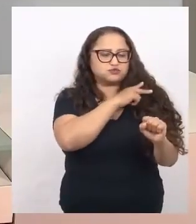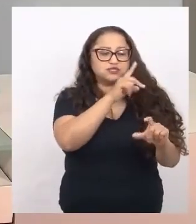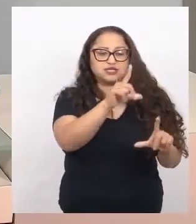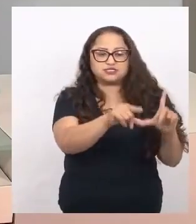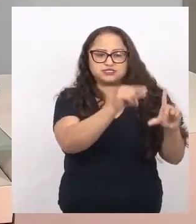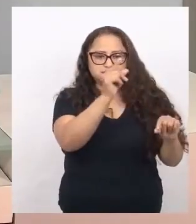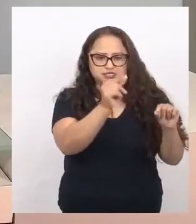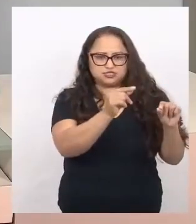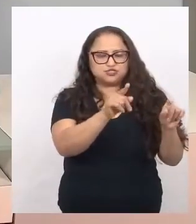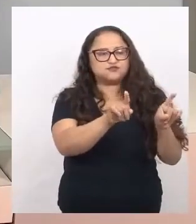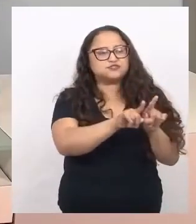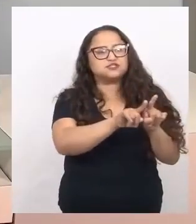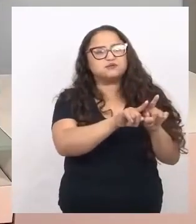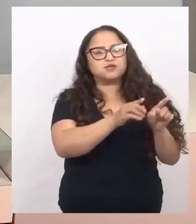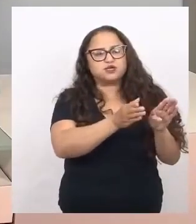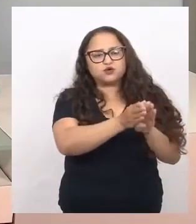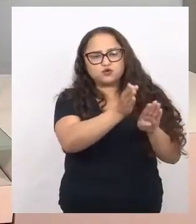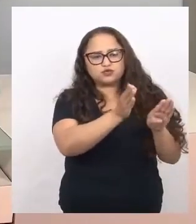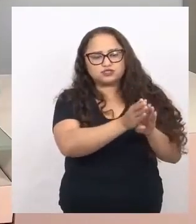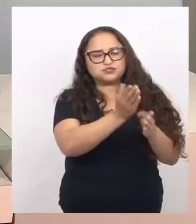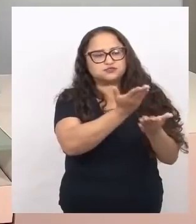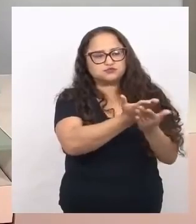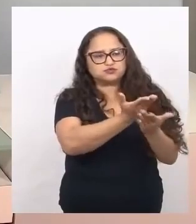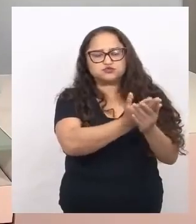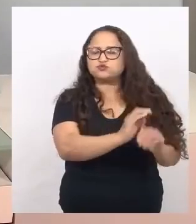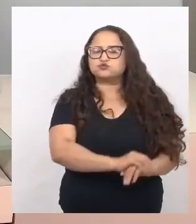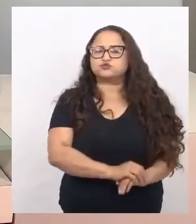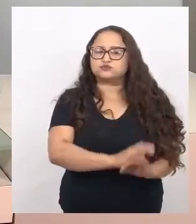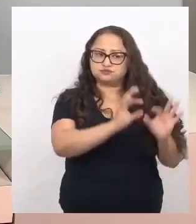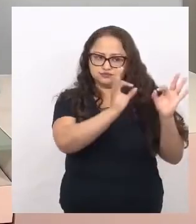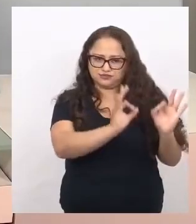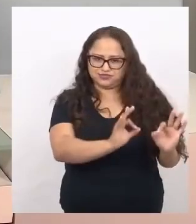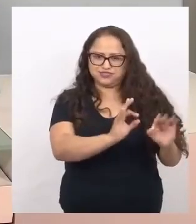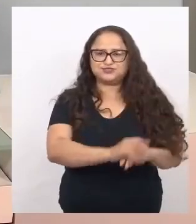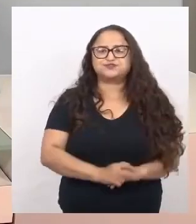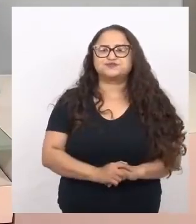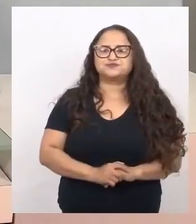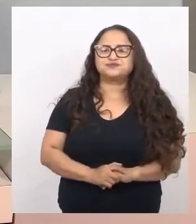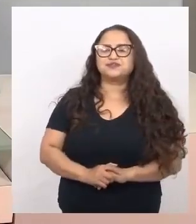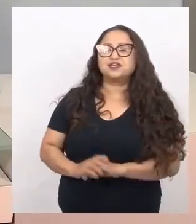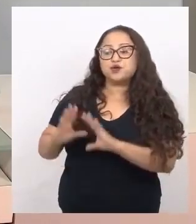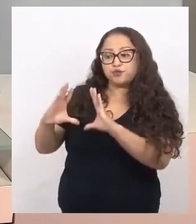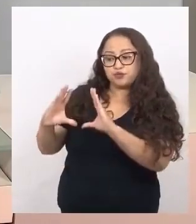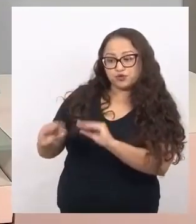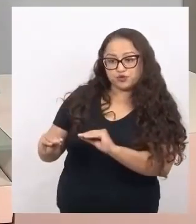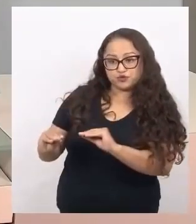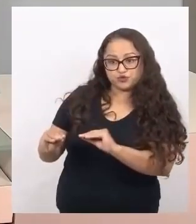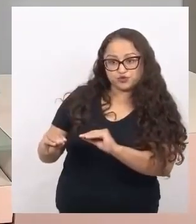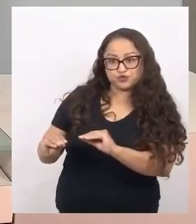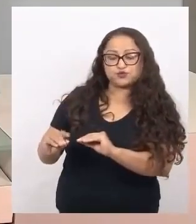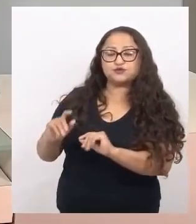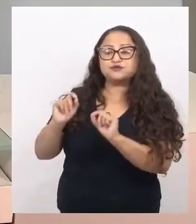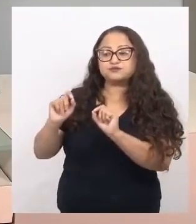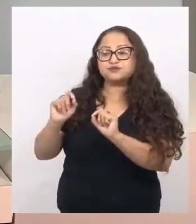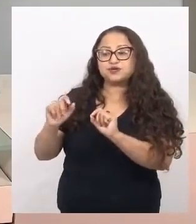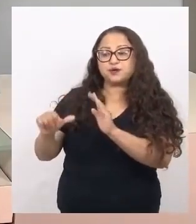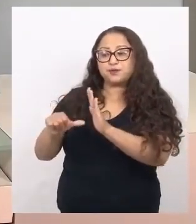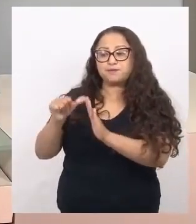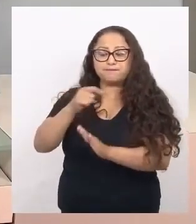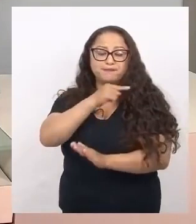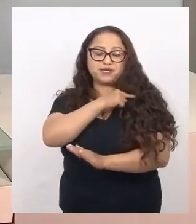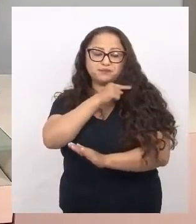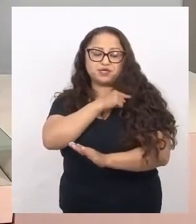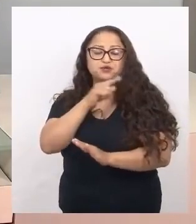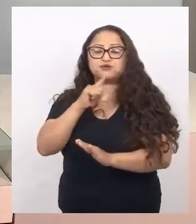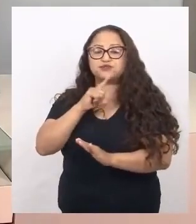eletivas e orientação de estudos, correto? Correto. E Para o noturno, na primeira série, a